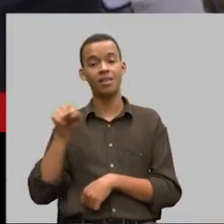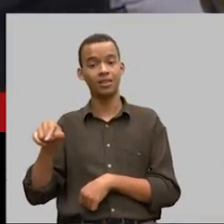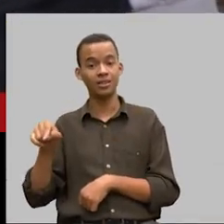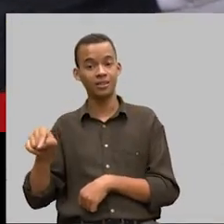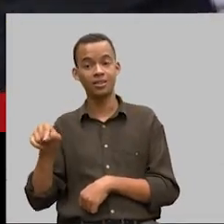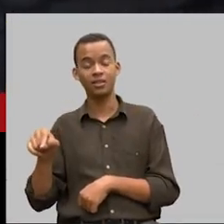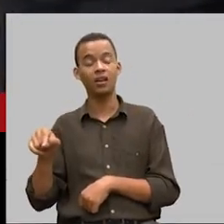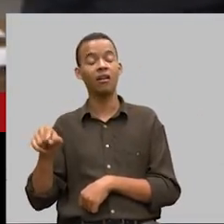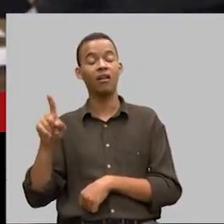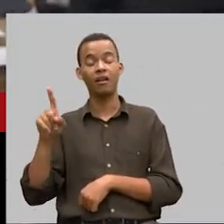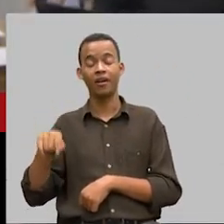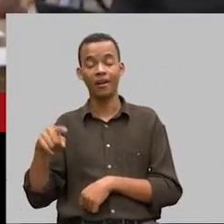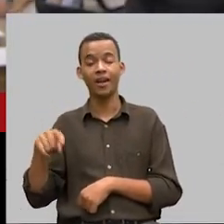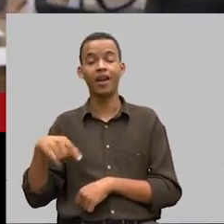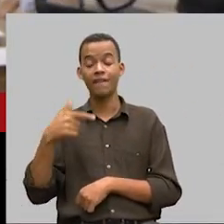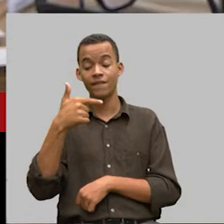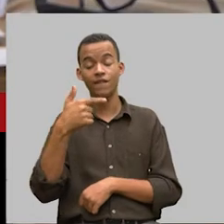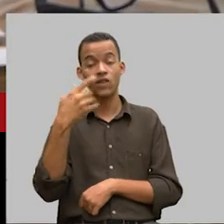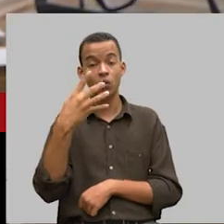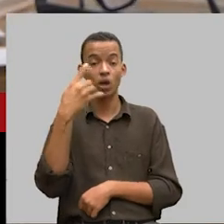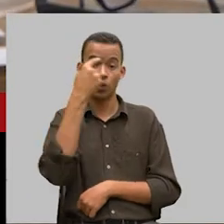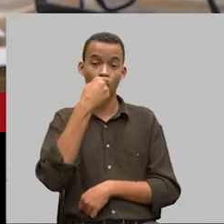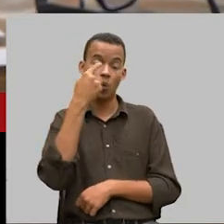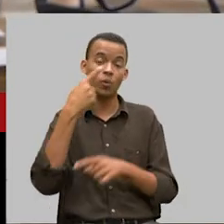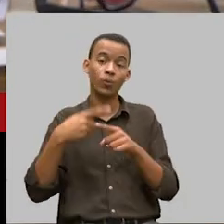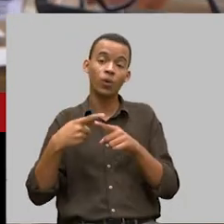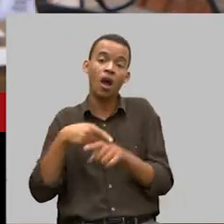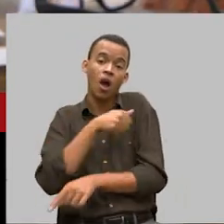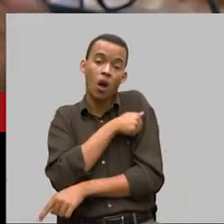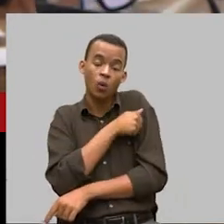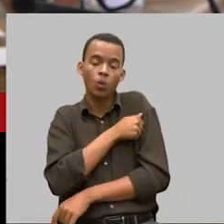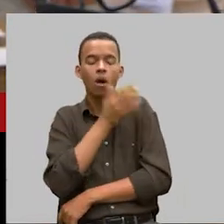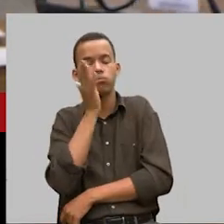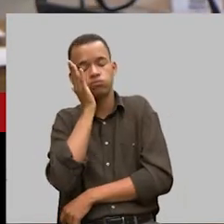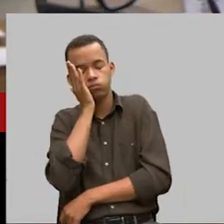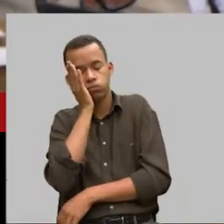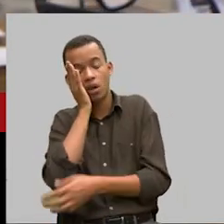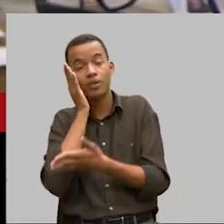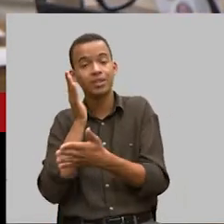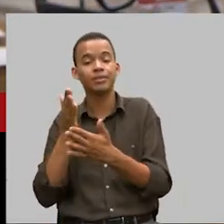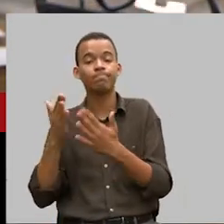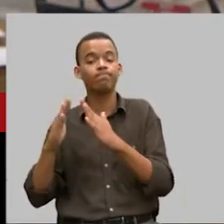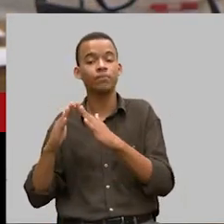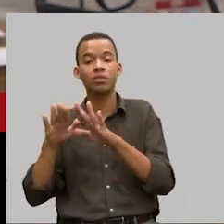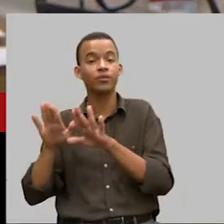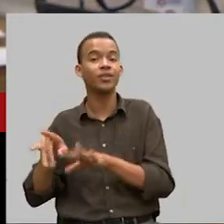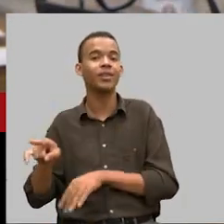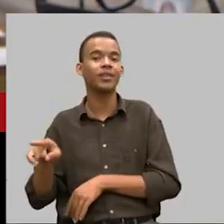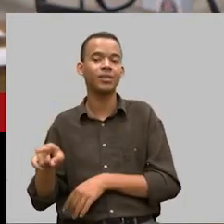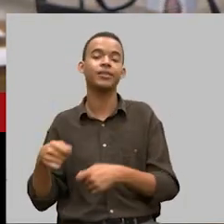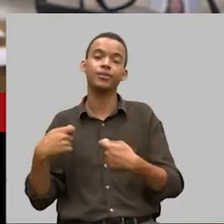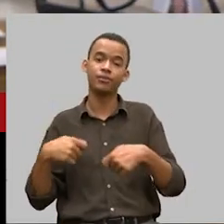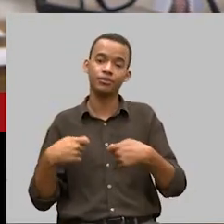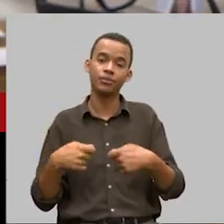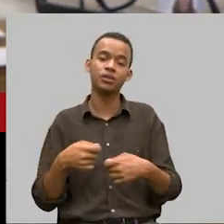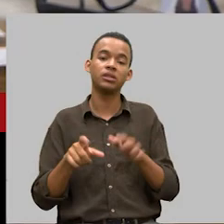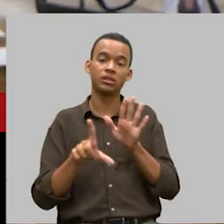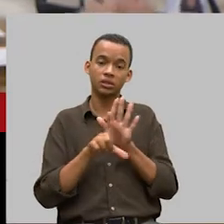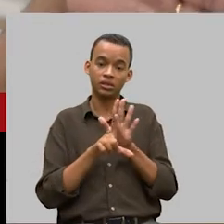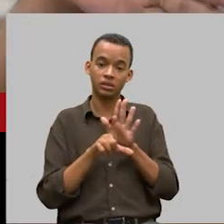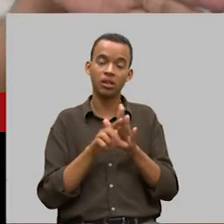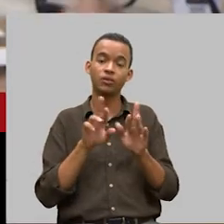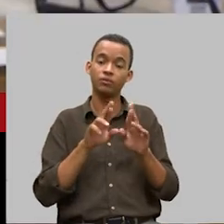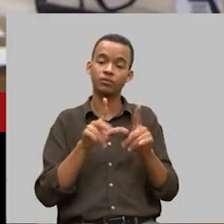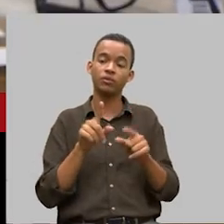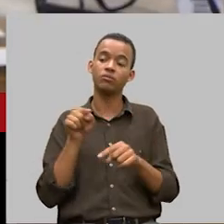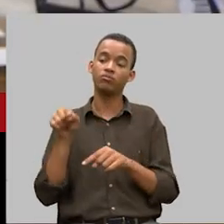que esse custo aluno qualidade ele seja diferenciado então a gente precisa garantir isso na lei maior na lei na lei federal